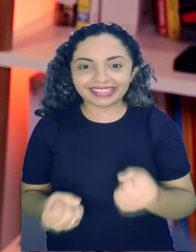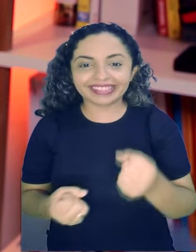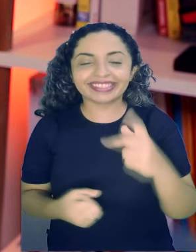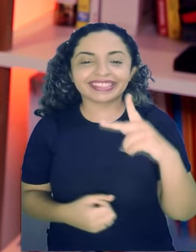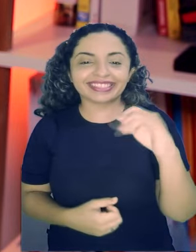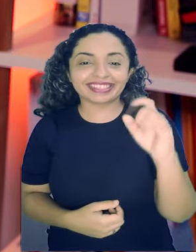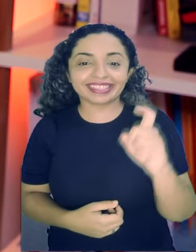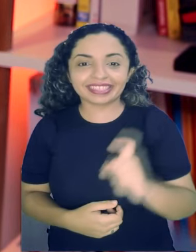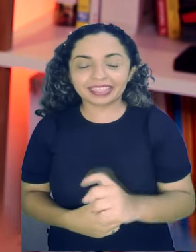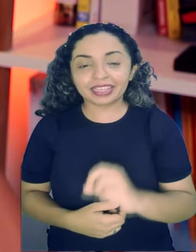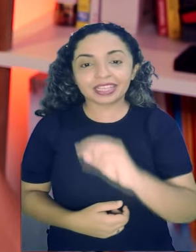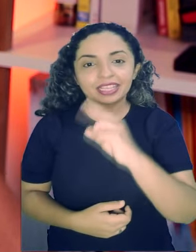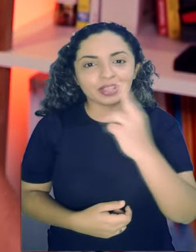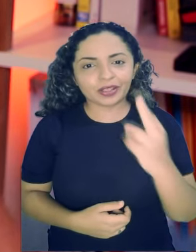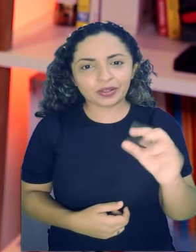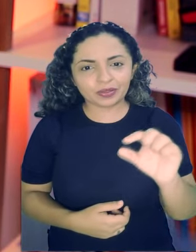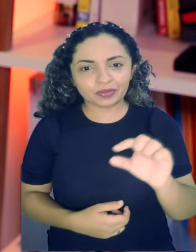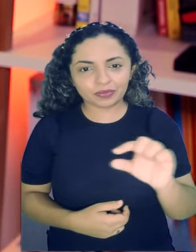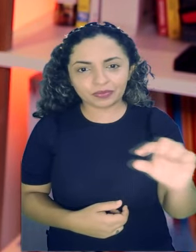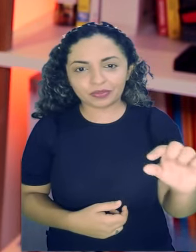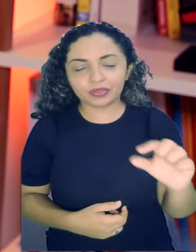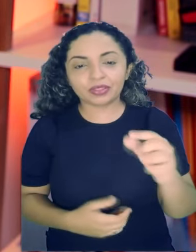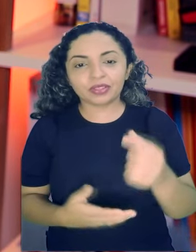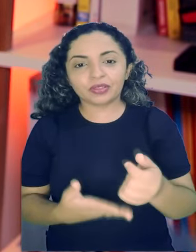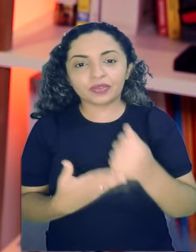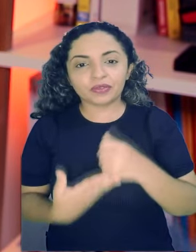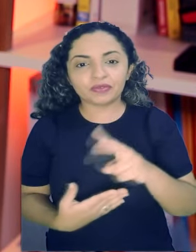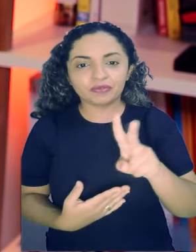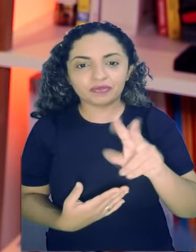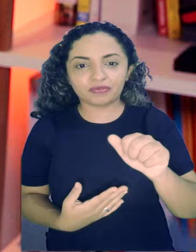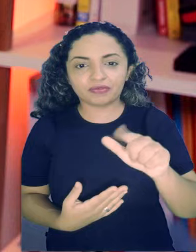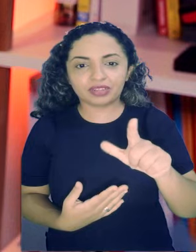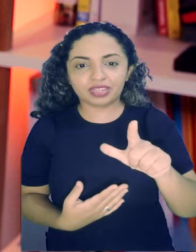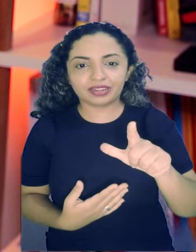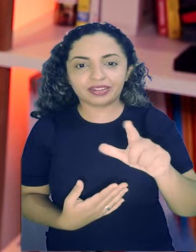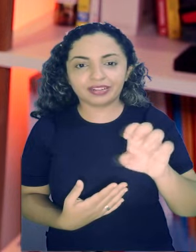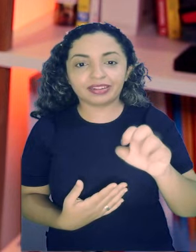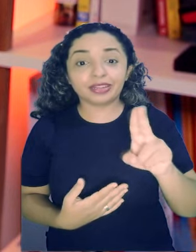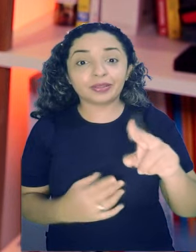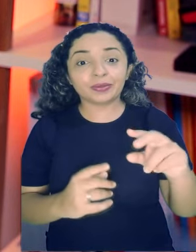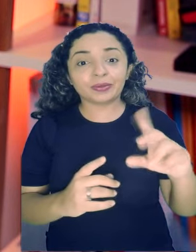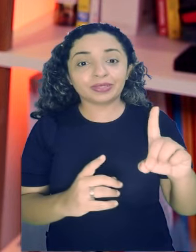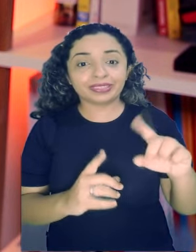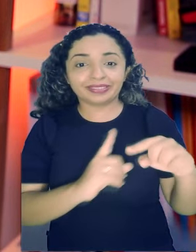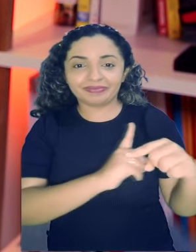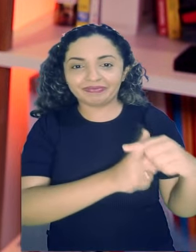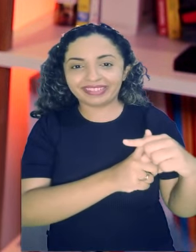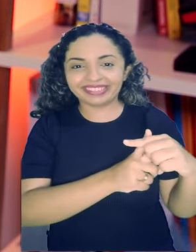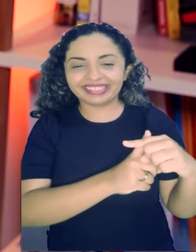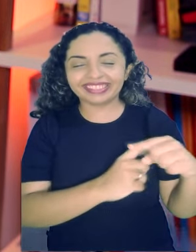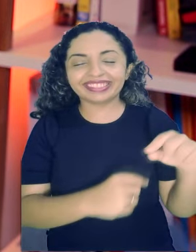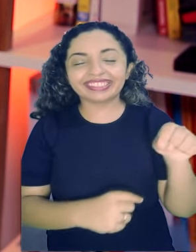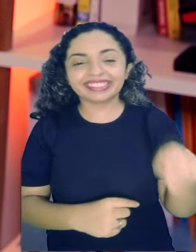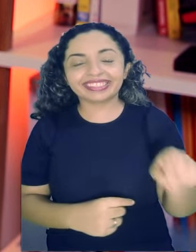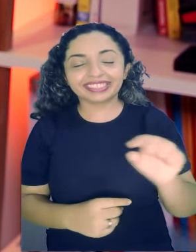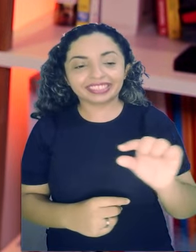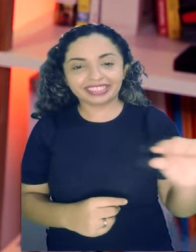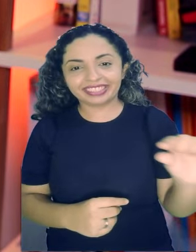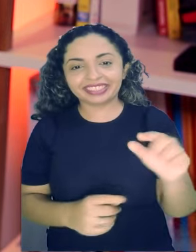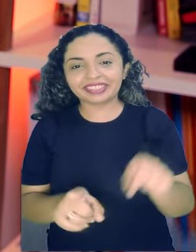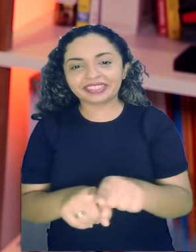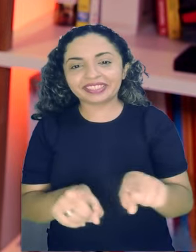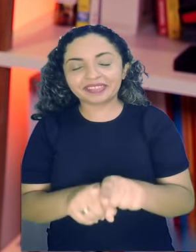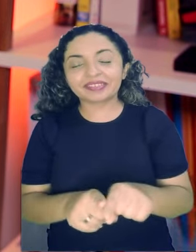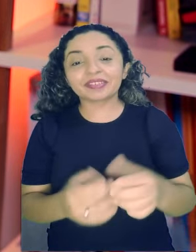fazer através da nossa chave Pix ou colocando aqui a doação do Valeu Demais diretamente no YouTube. Você pode doar